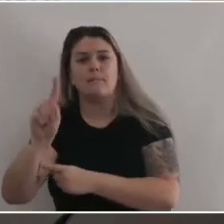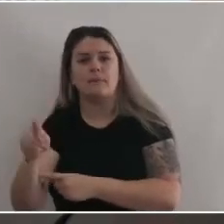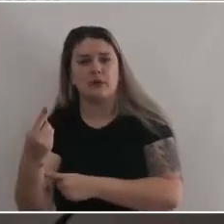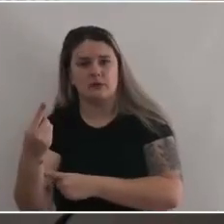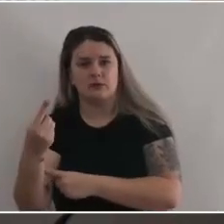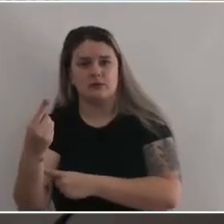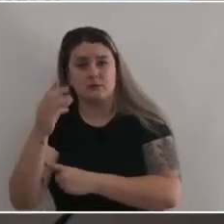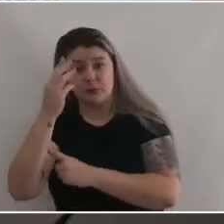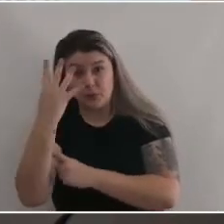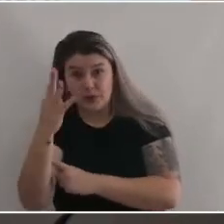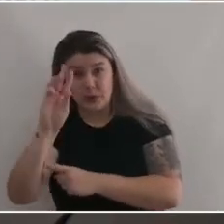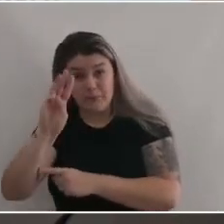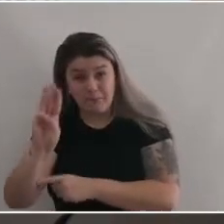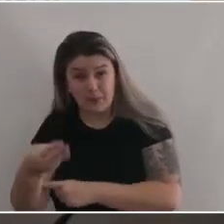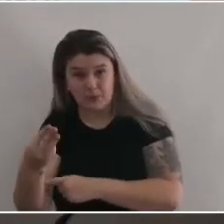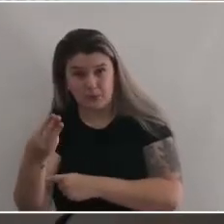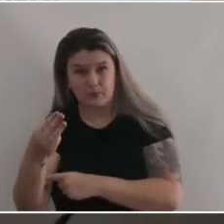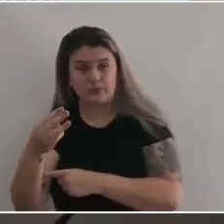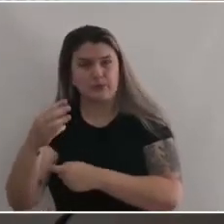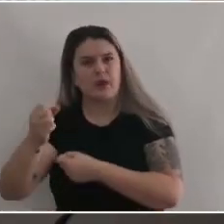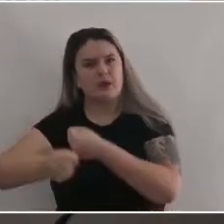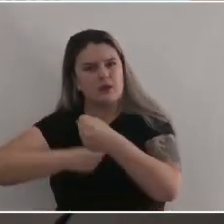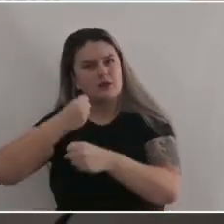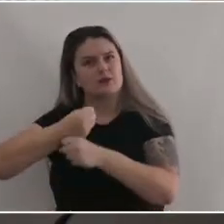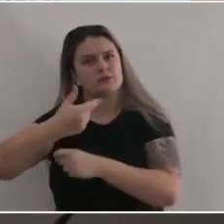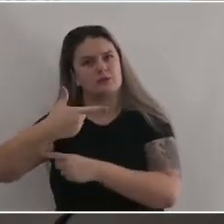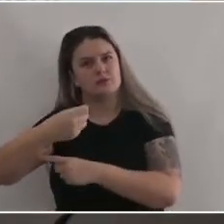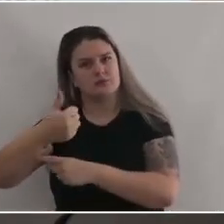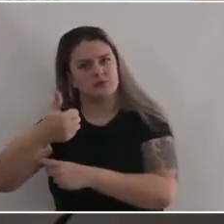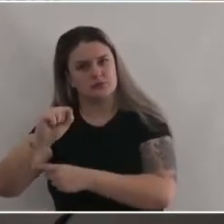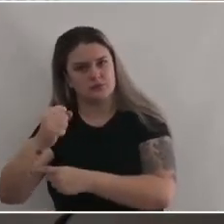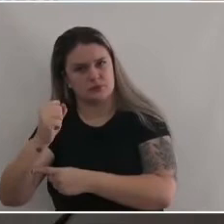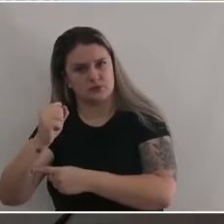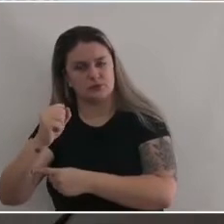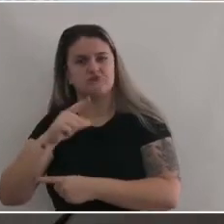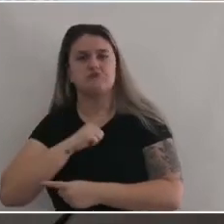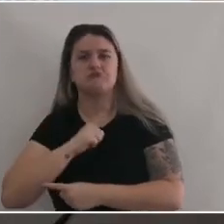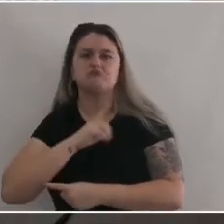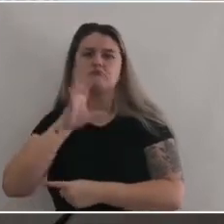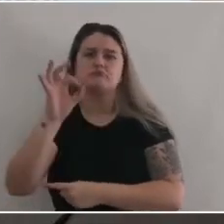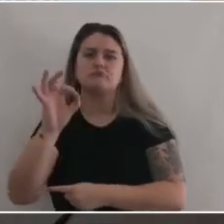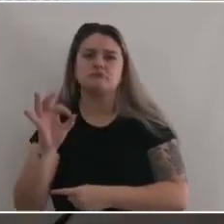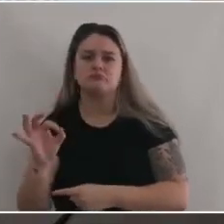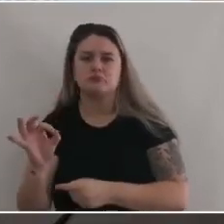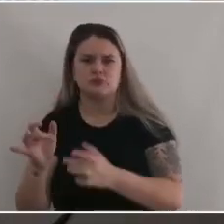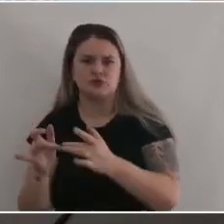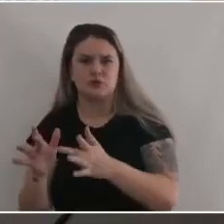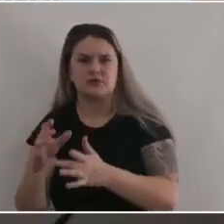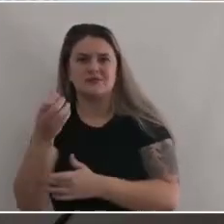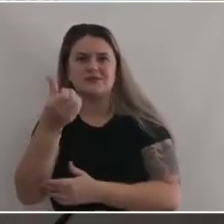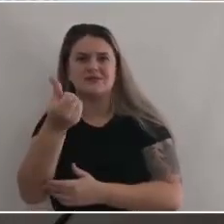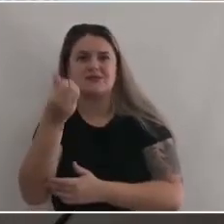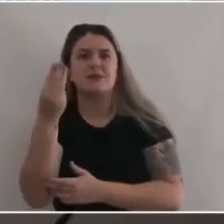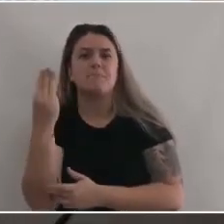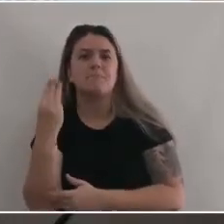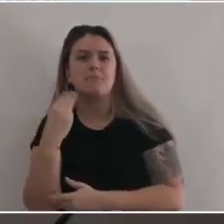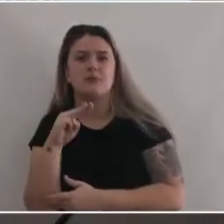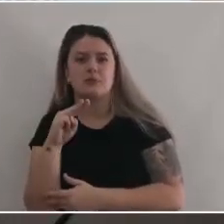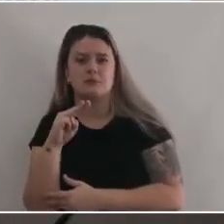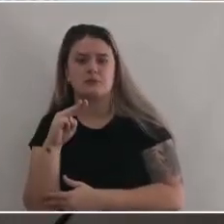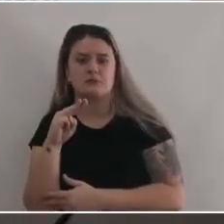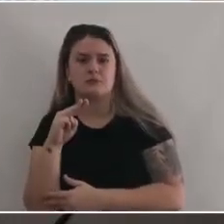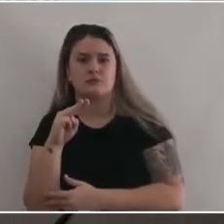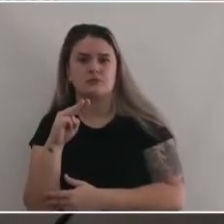4.546.000. No exercício de 2018, eu tinha um percentual disponível de